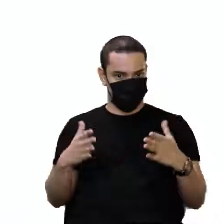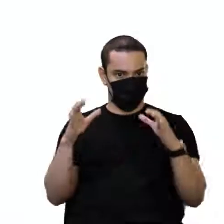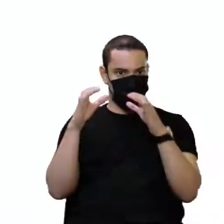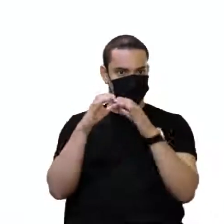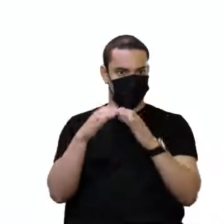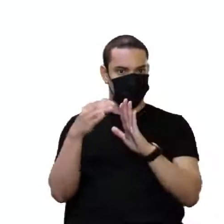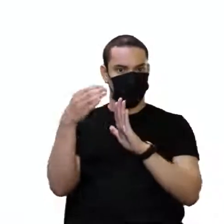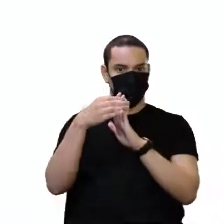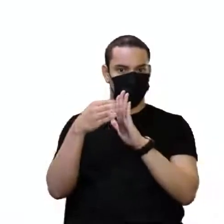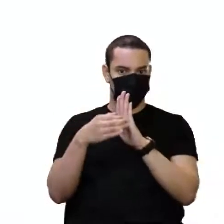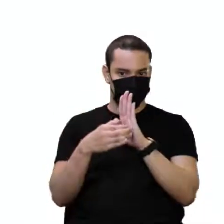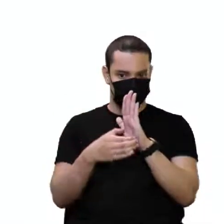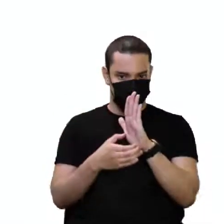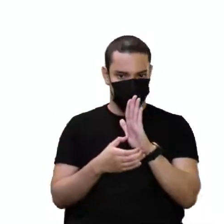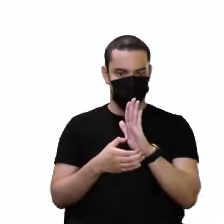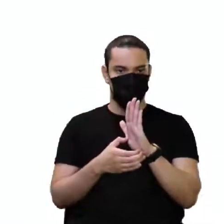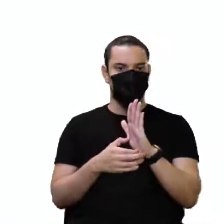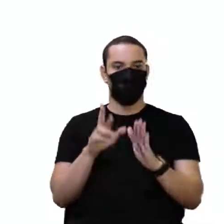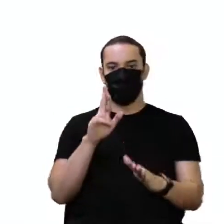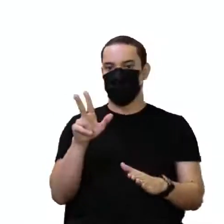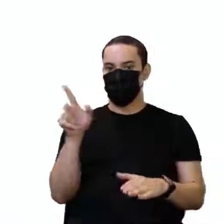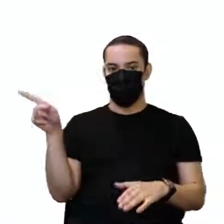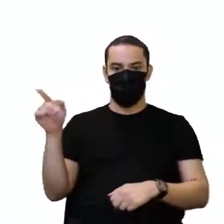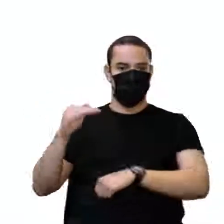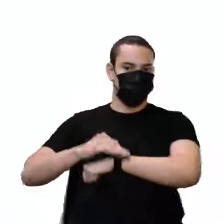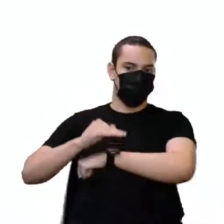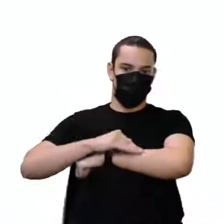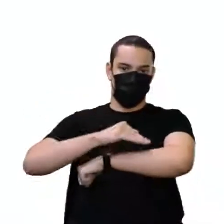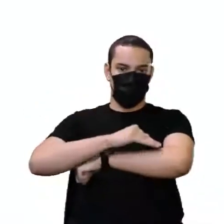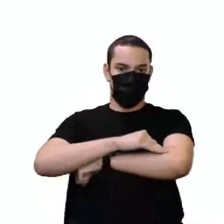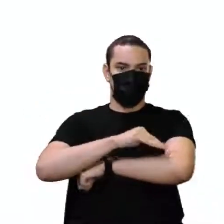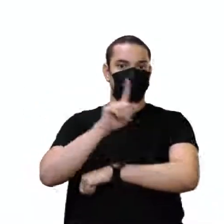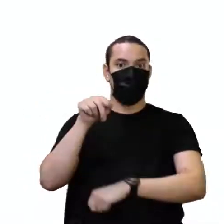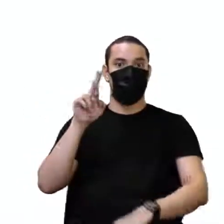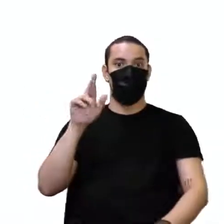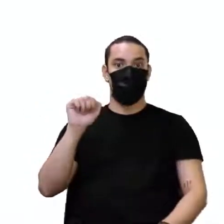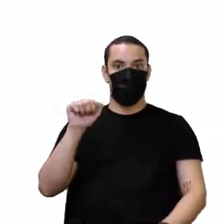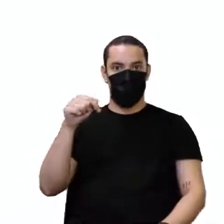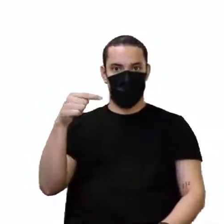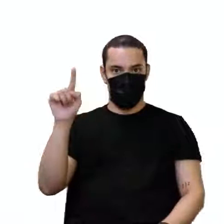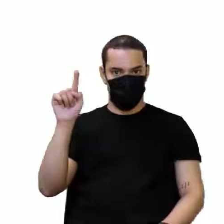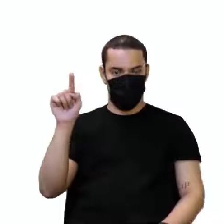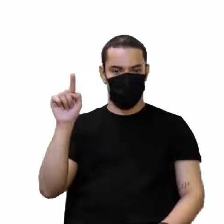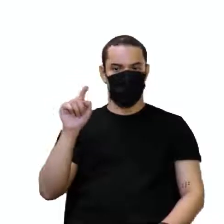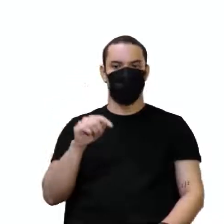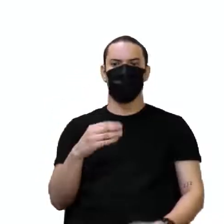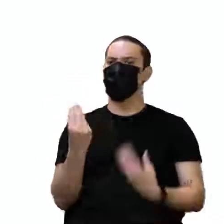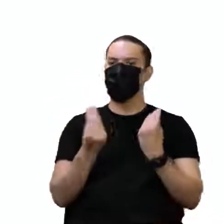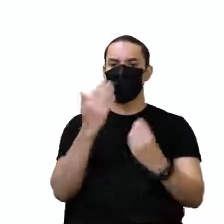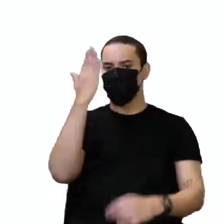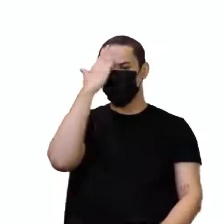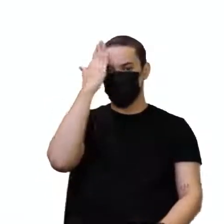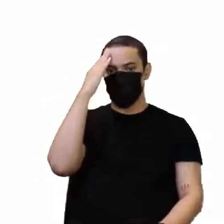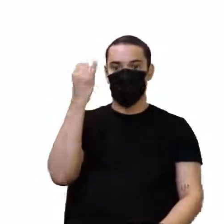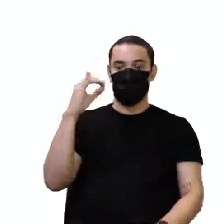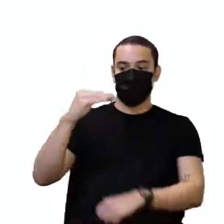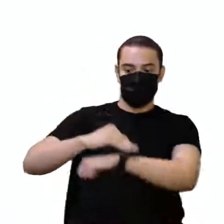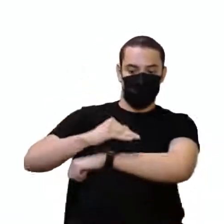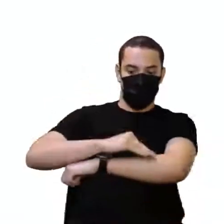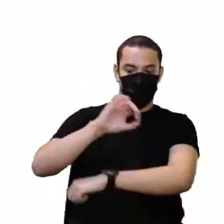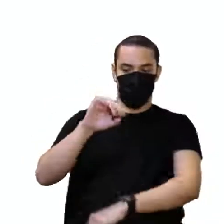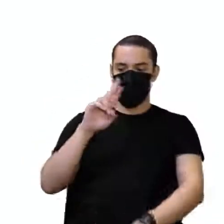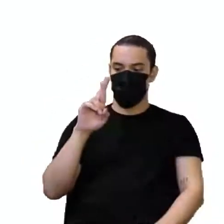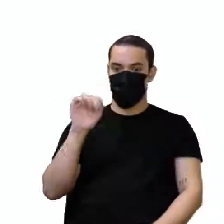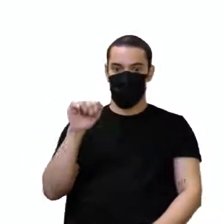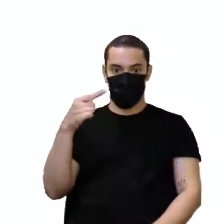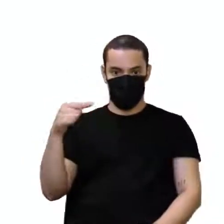né? Não é um sapo, tá bom? É uma ranzinha também. Professora, como é que a gente identifica a ranzinha?